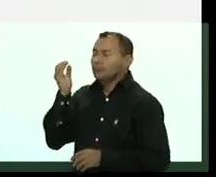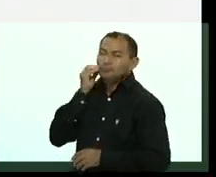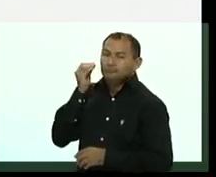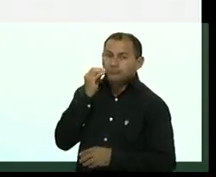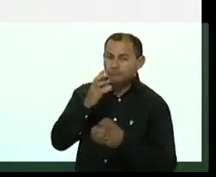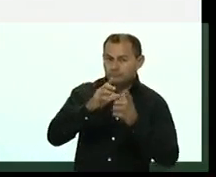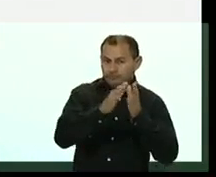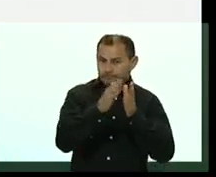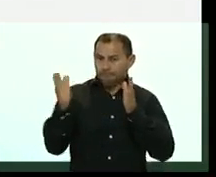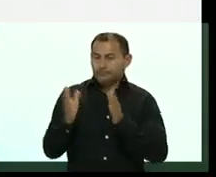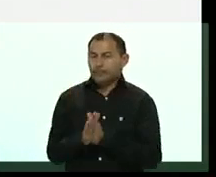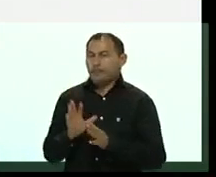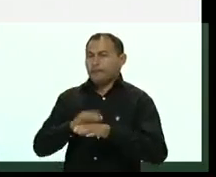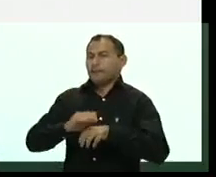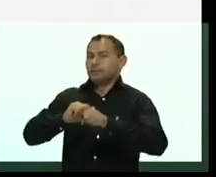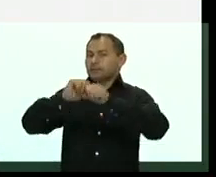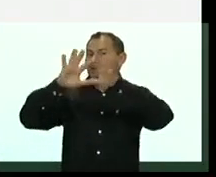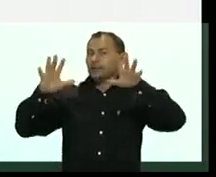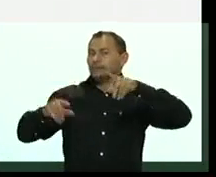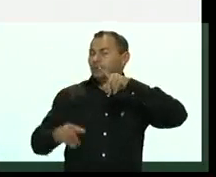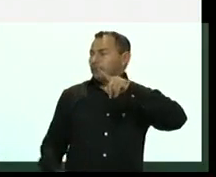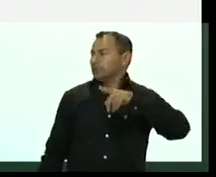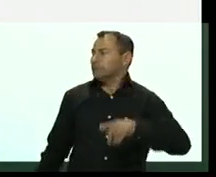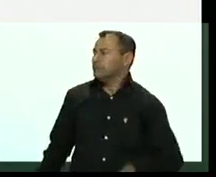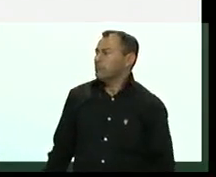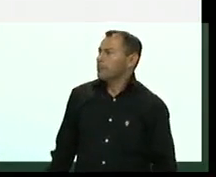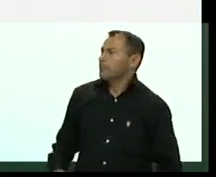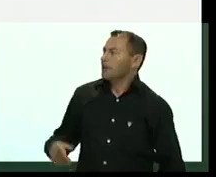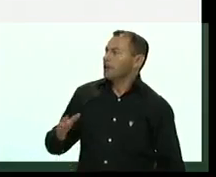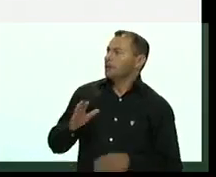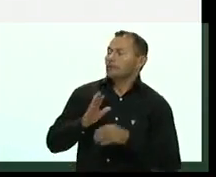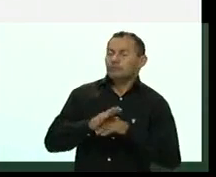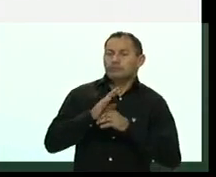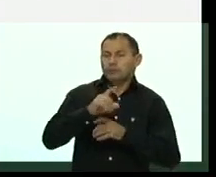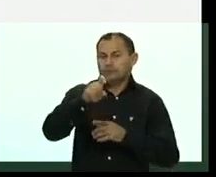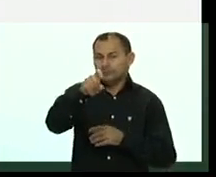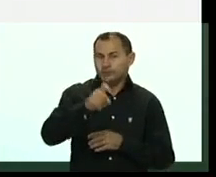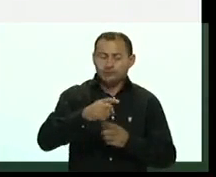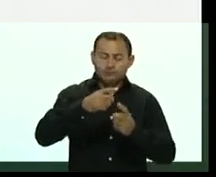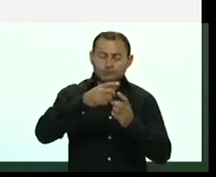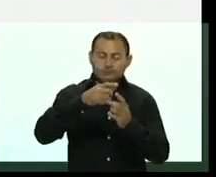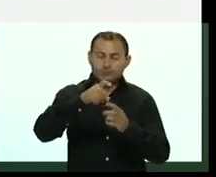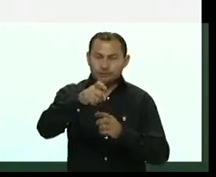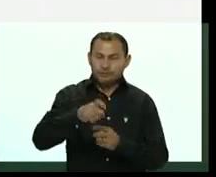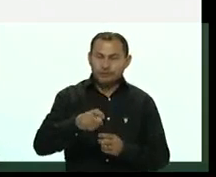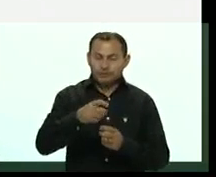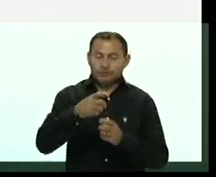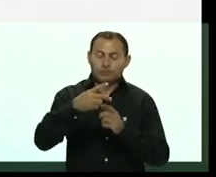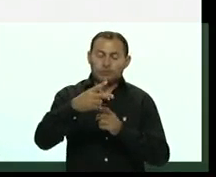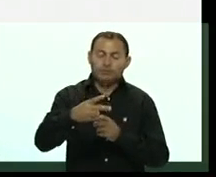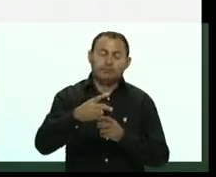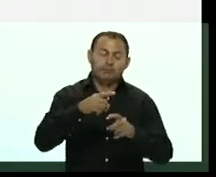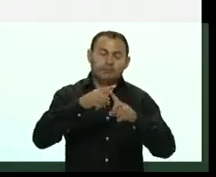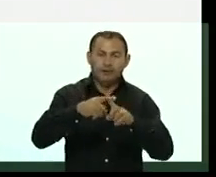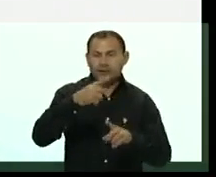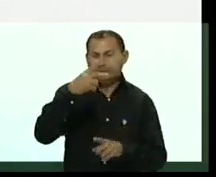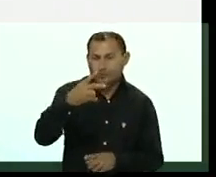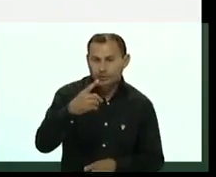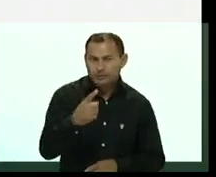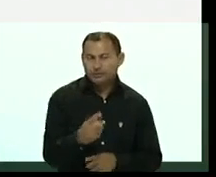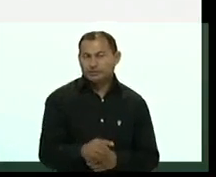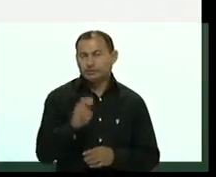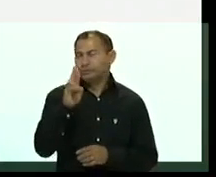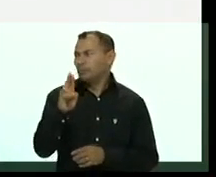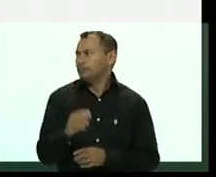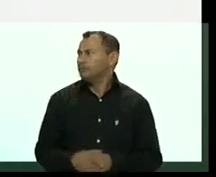aqui na lateral para ver se fica mais claro para você. Se eu chamar o meu x ao quadrado mais 2 de u, então olha lá, o